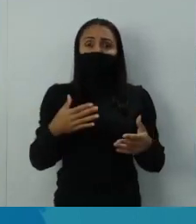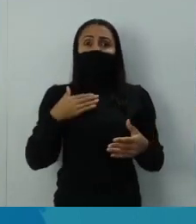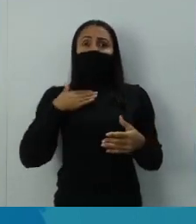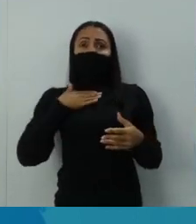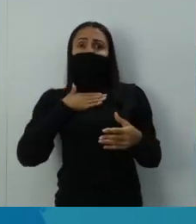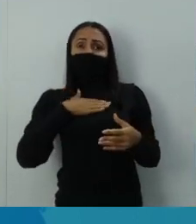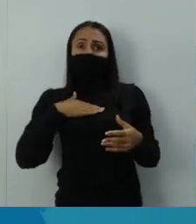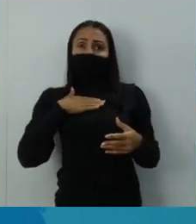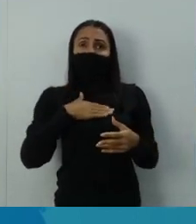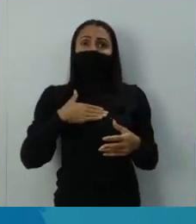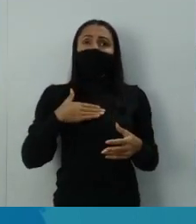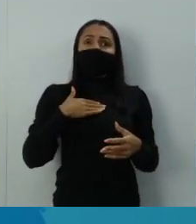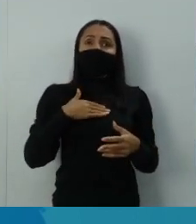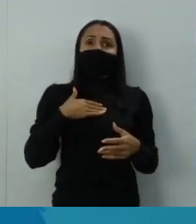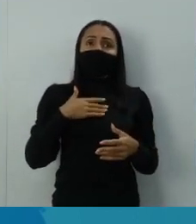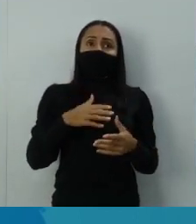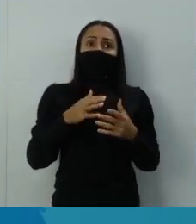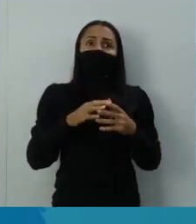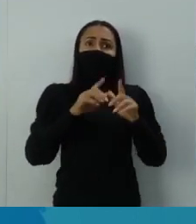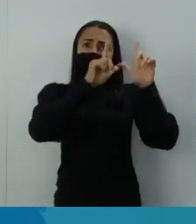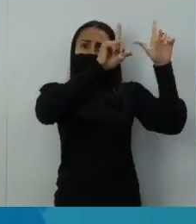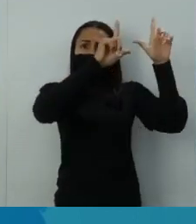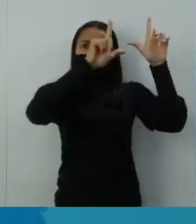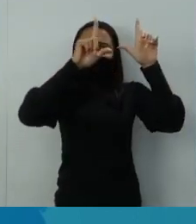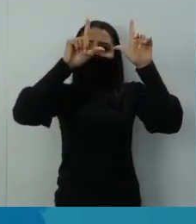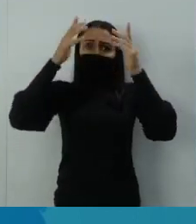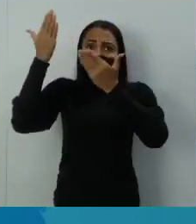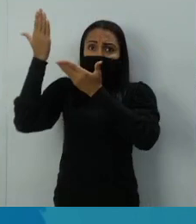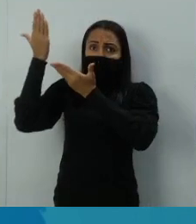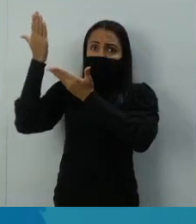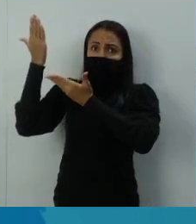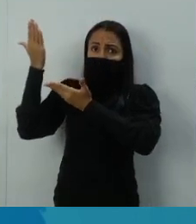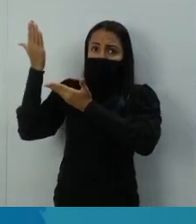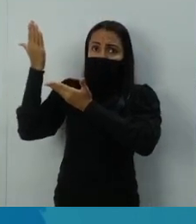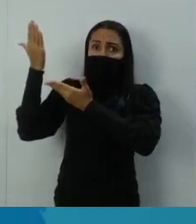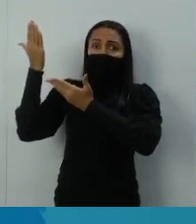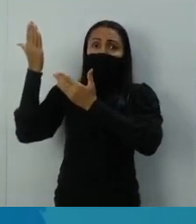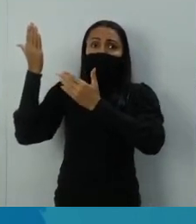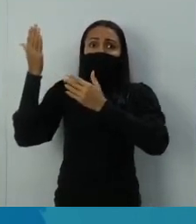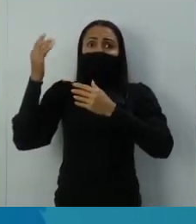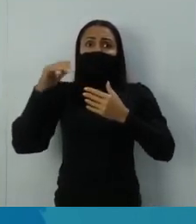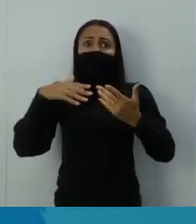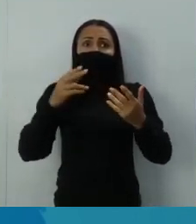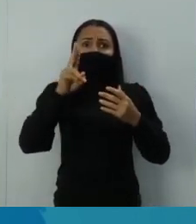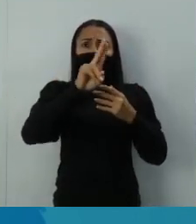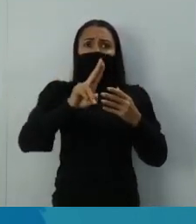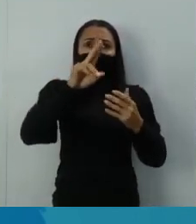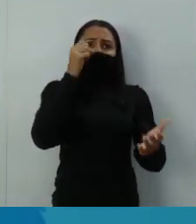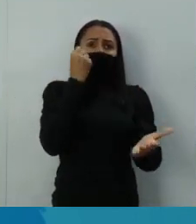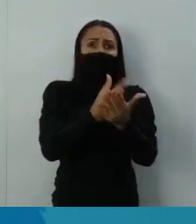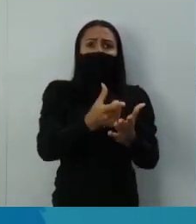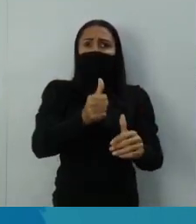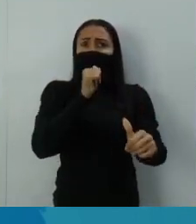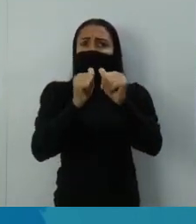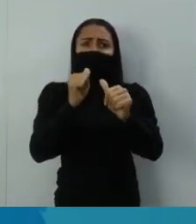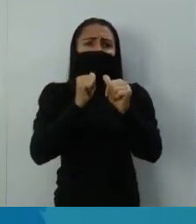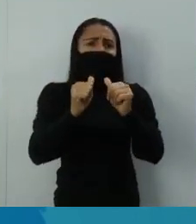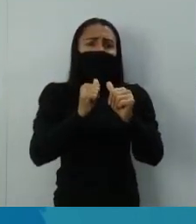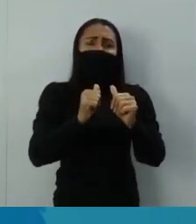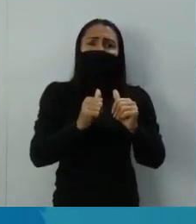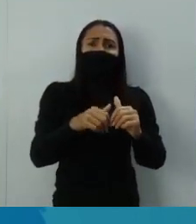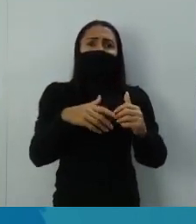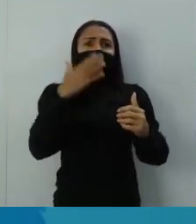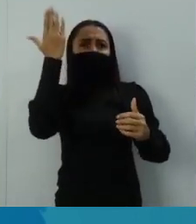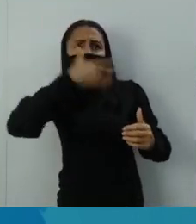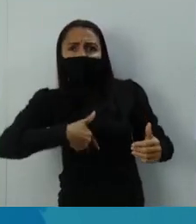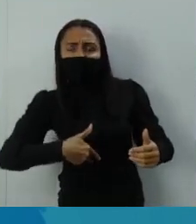desse cartoon da Mafalda, que diz assim: use, compre, beba, coma, prove. Ei, o que